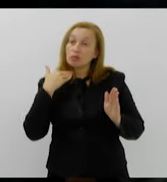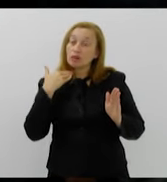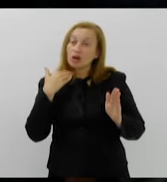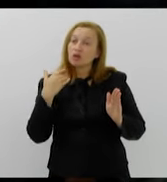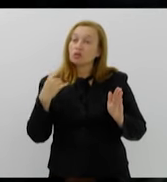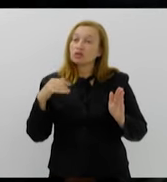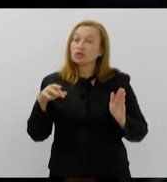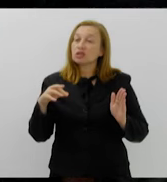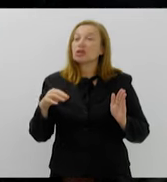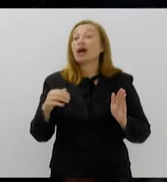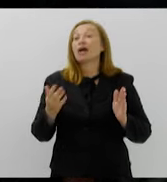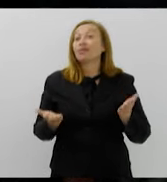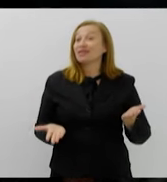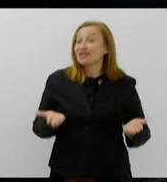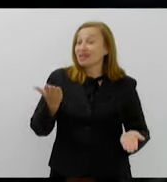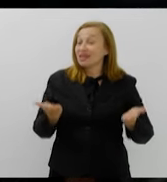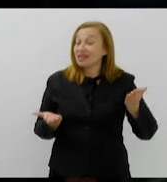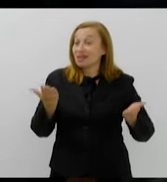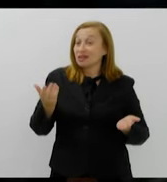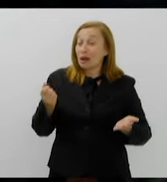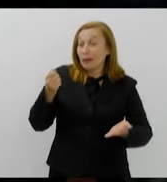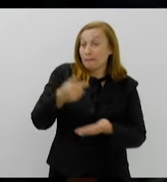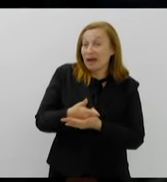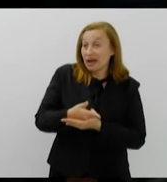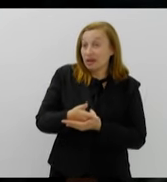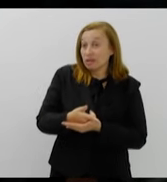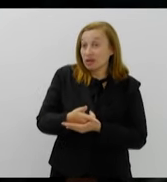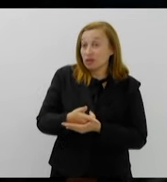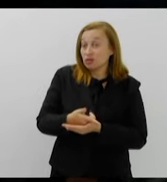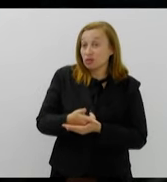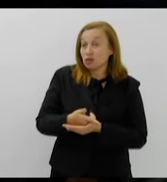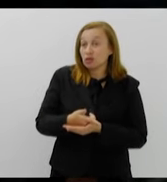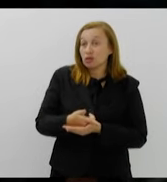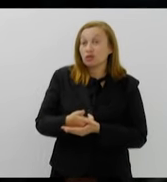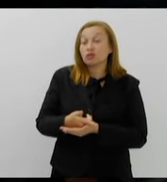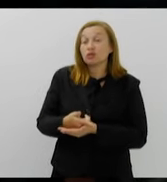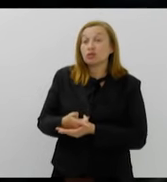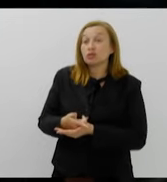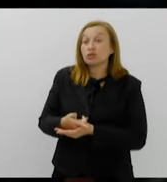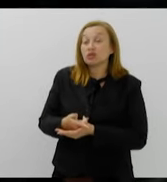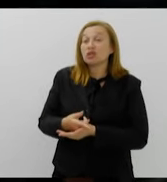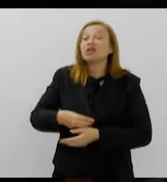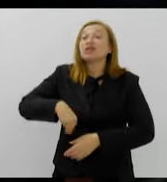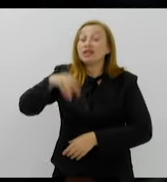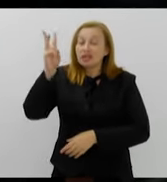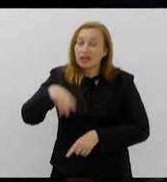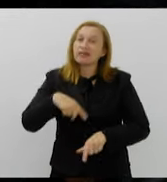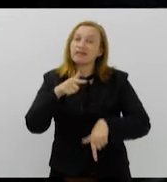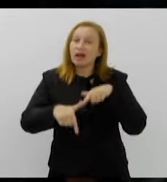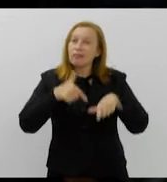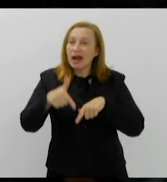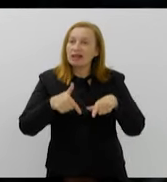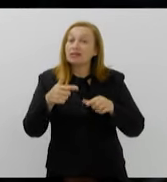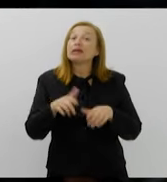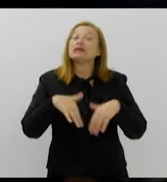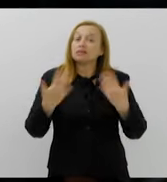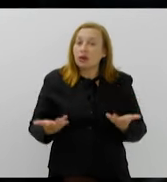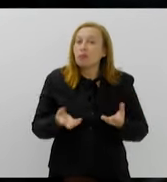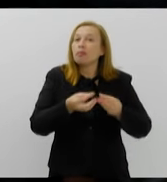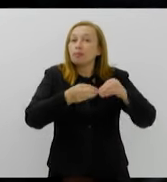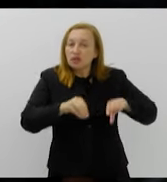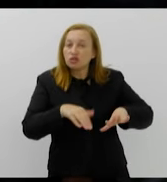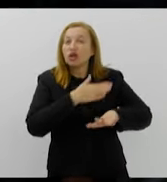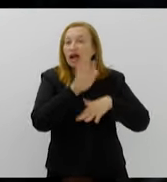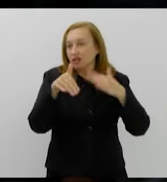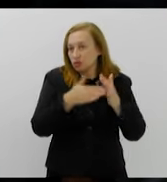também o pagamento dos ativos então isso atinge a todos de uma maneira geral e uma outra